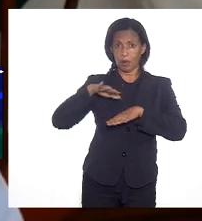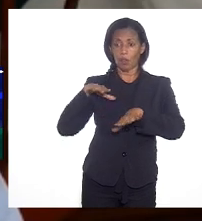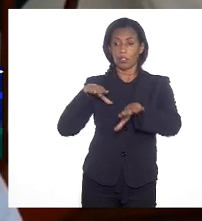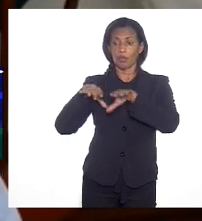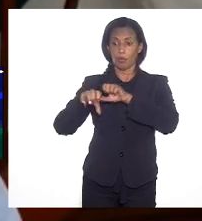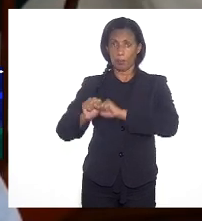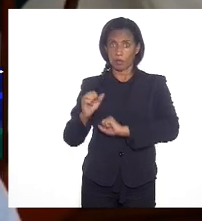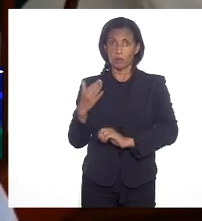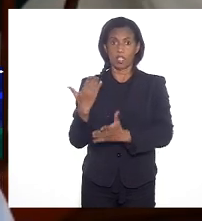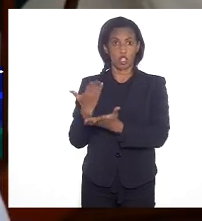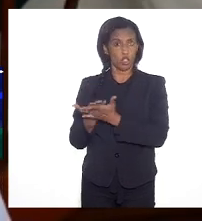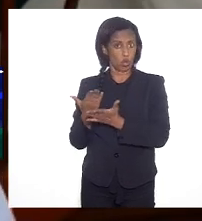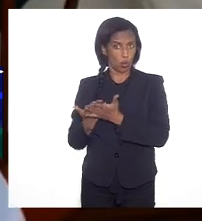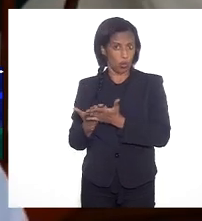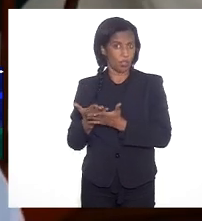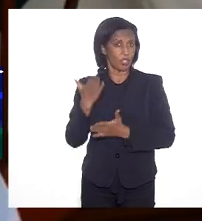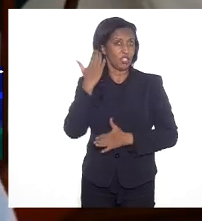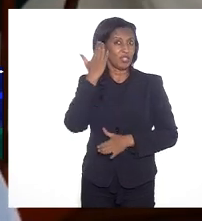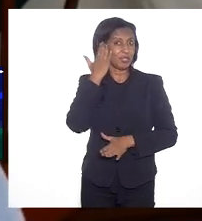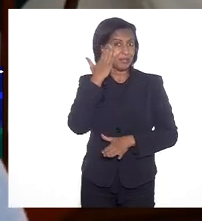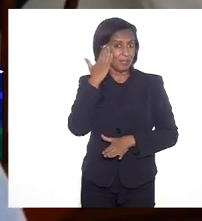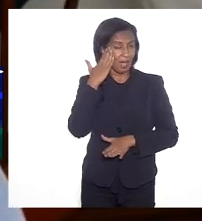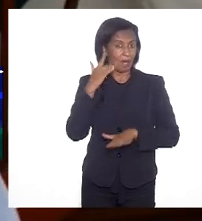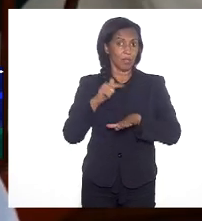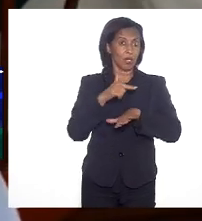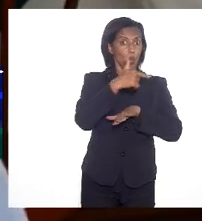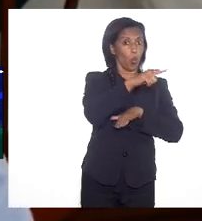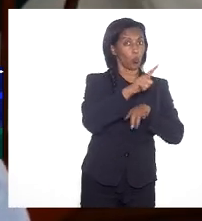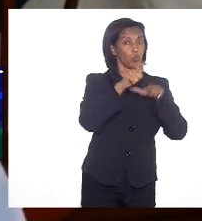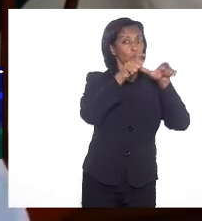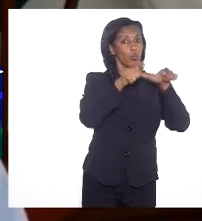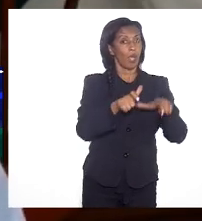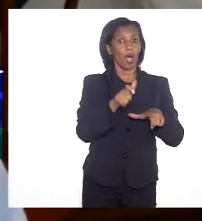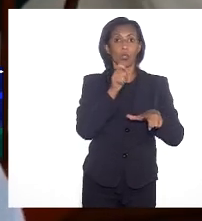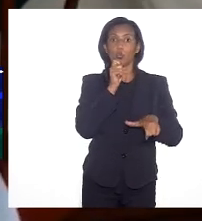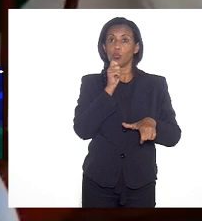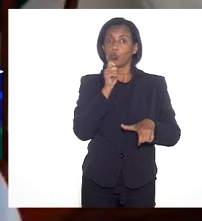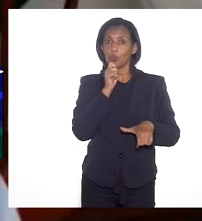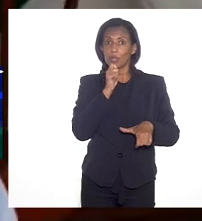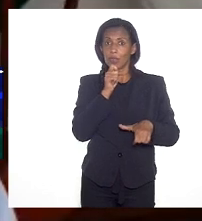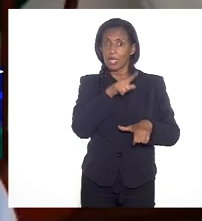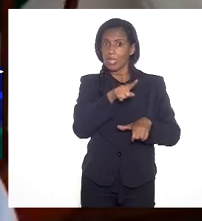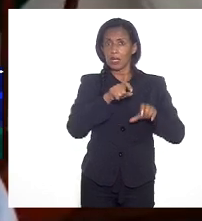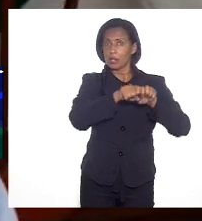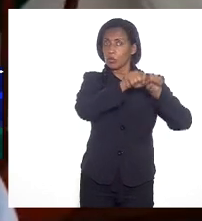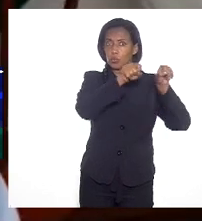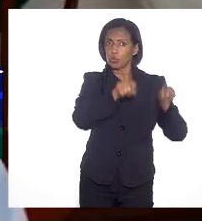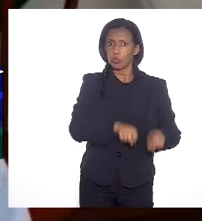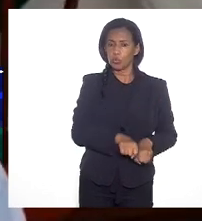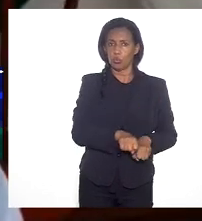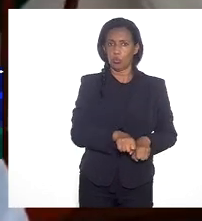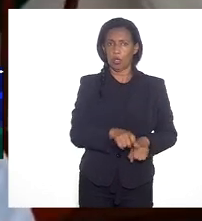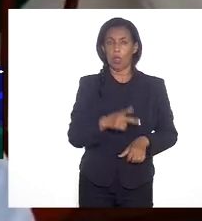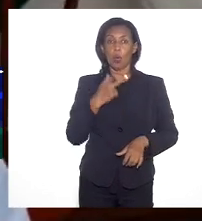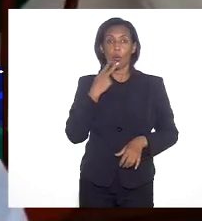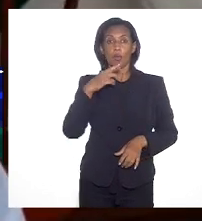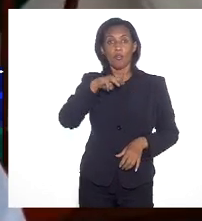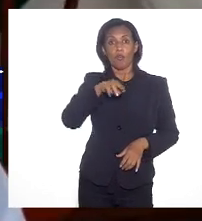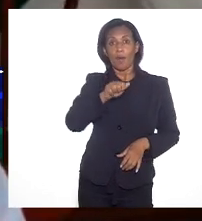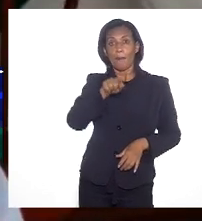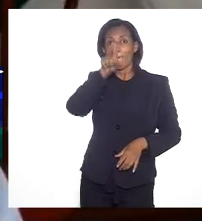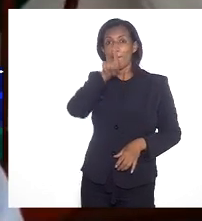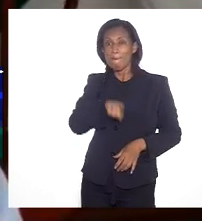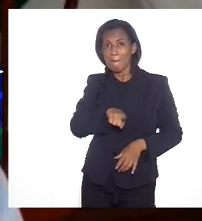a gente sabe que outras guardas não têm essa estrutura. Aí, quando eu falo má formação, não é uma má fé do